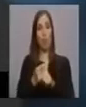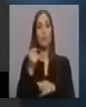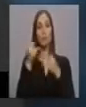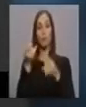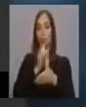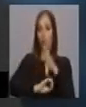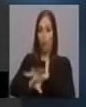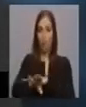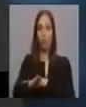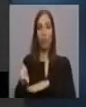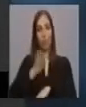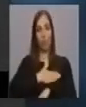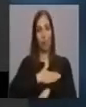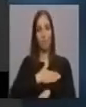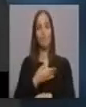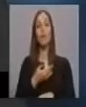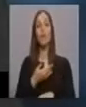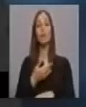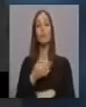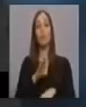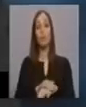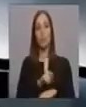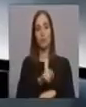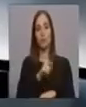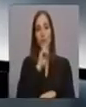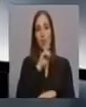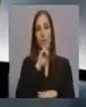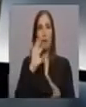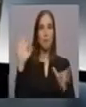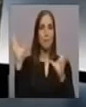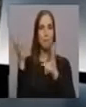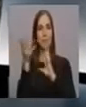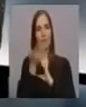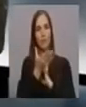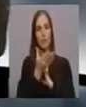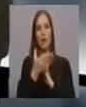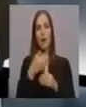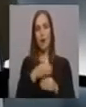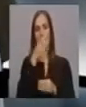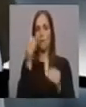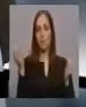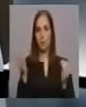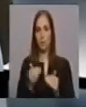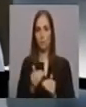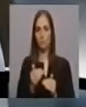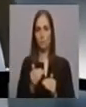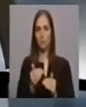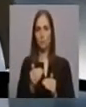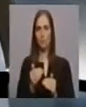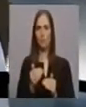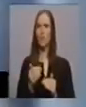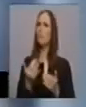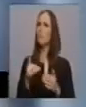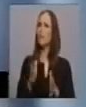com isso elimina-se do ambiente iluminado festas carros mas a mais que estas pegadas a que não